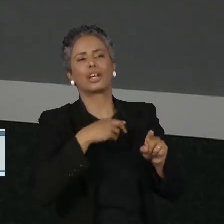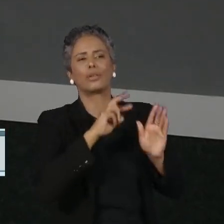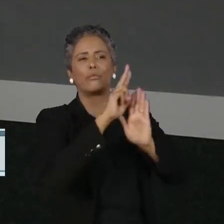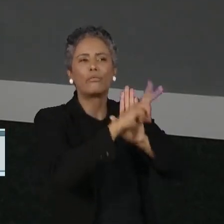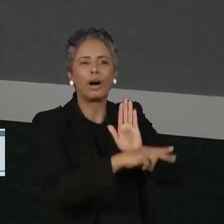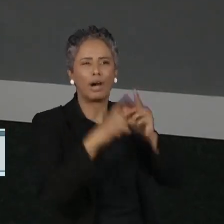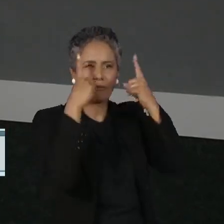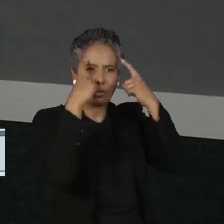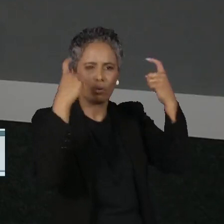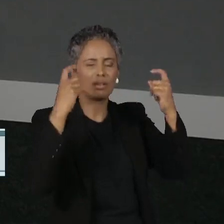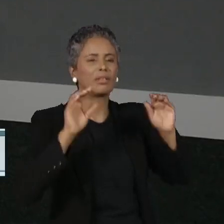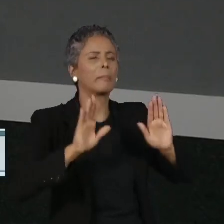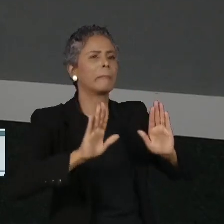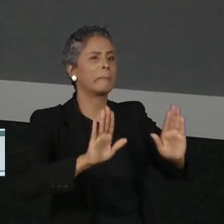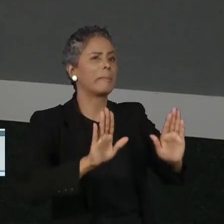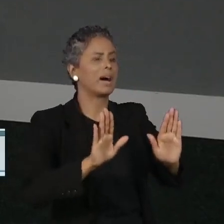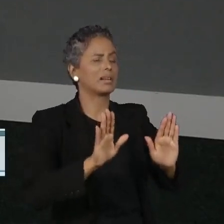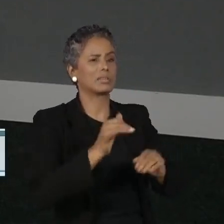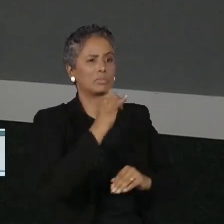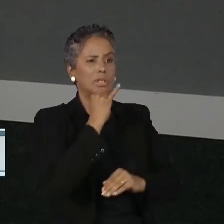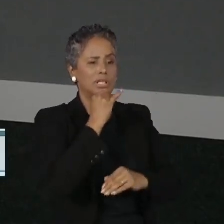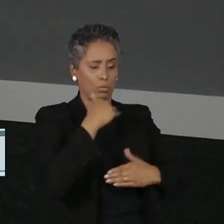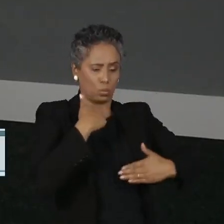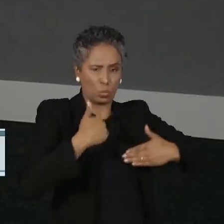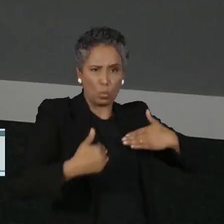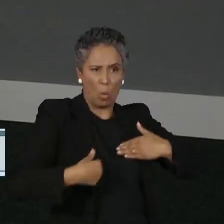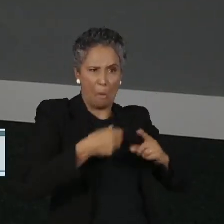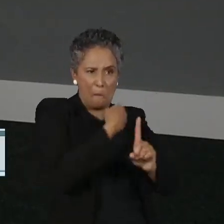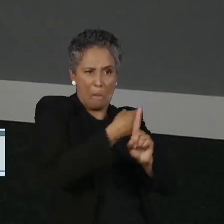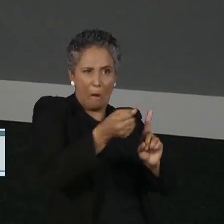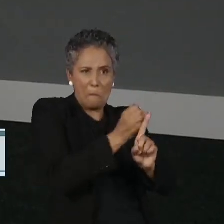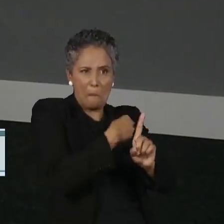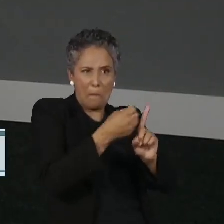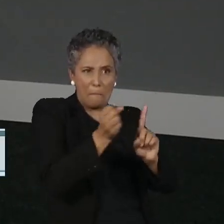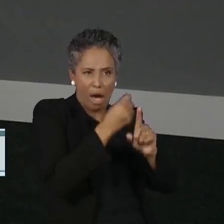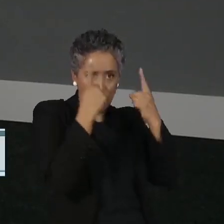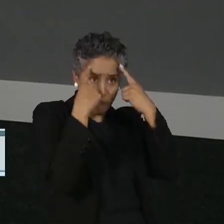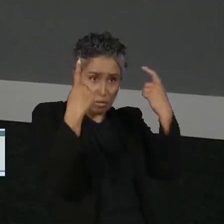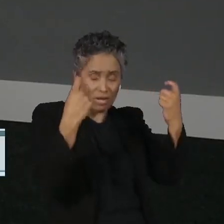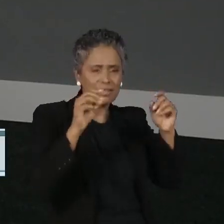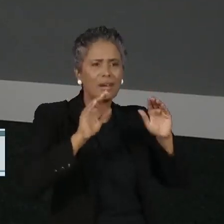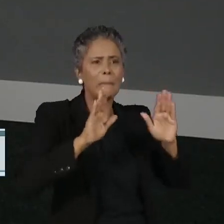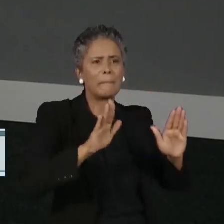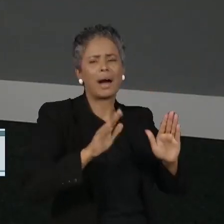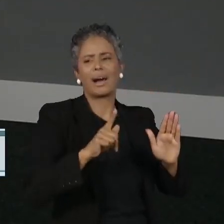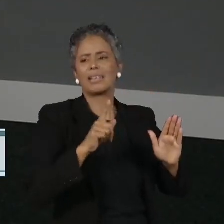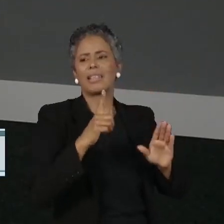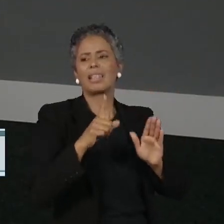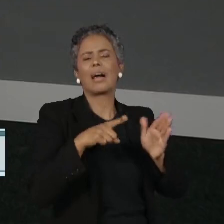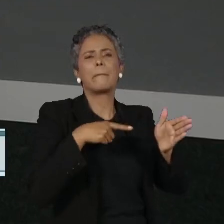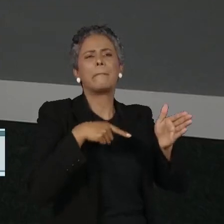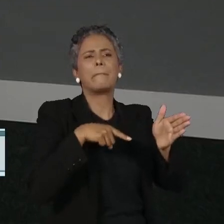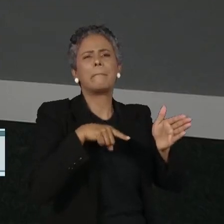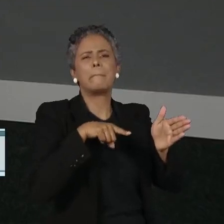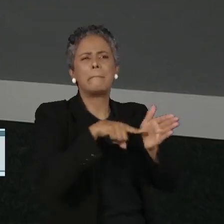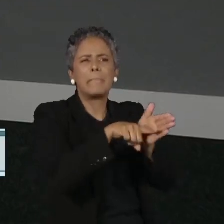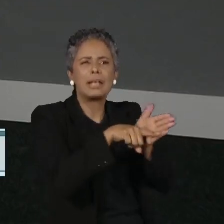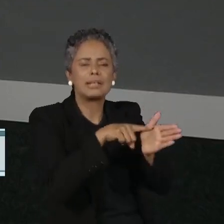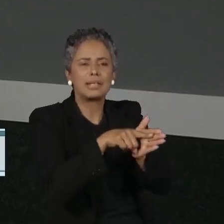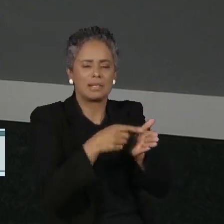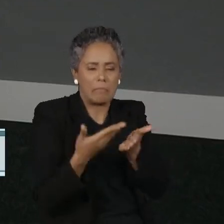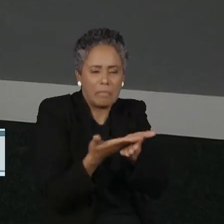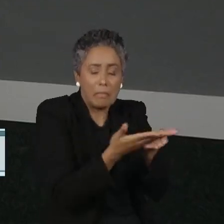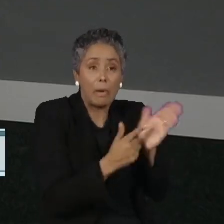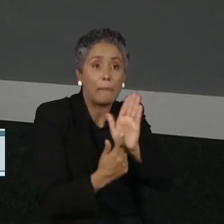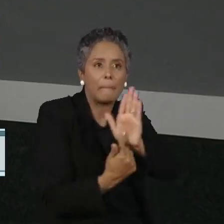que forma, para além da violência física, esses números refletem os prejuízos